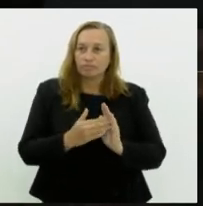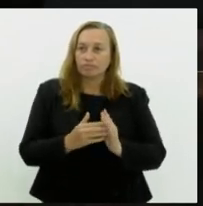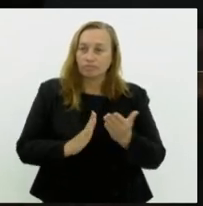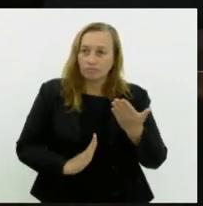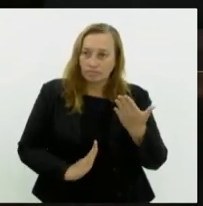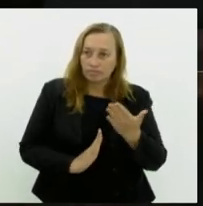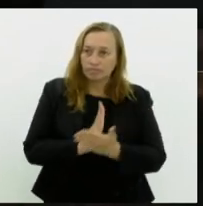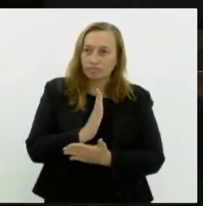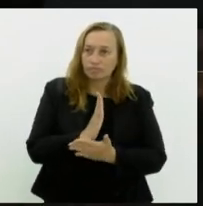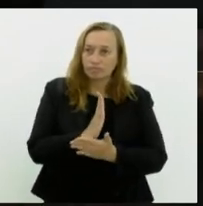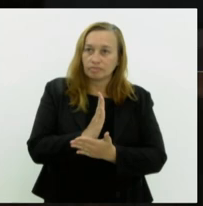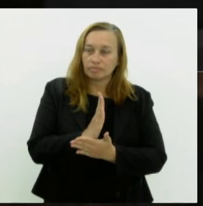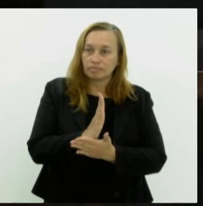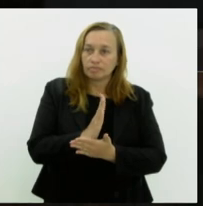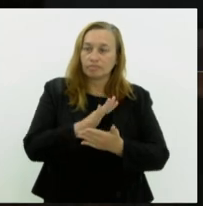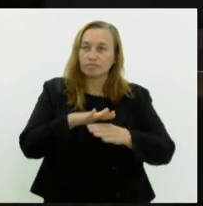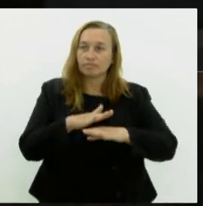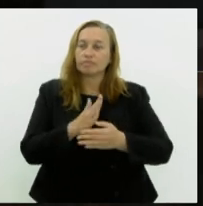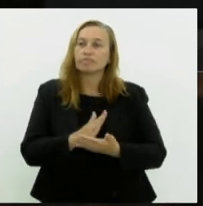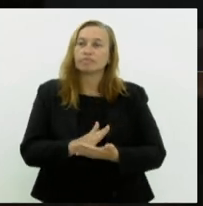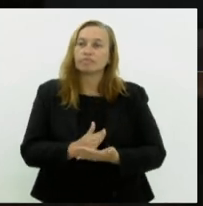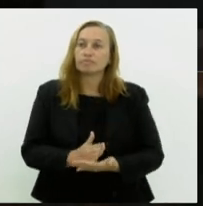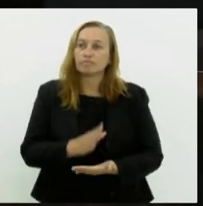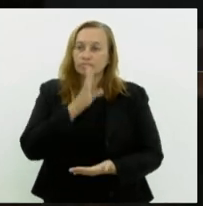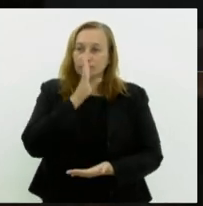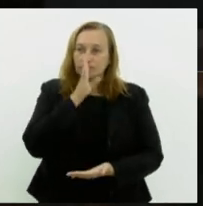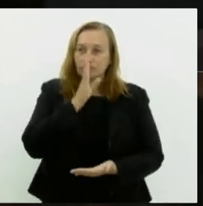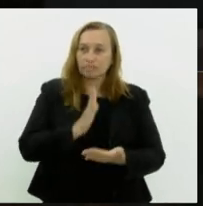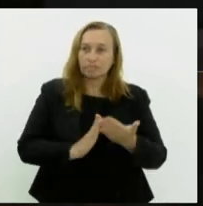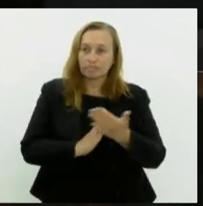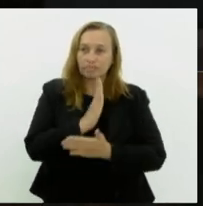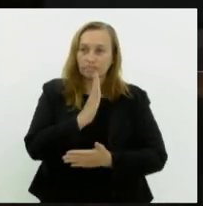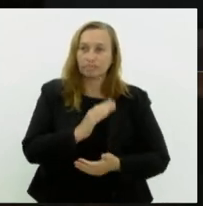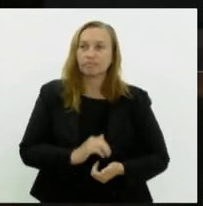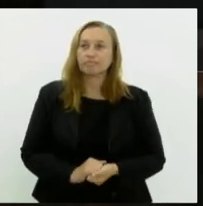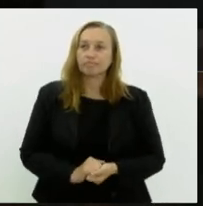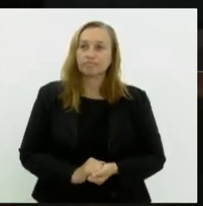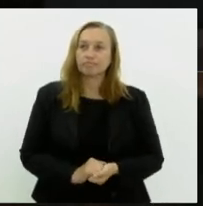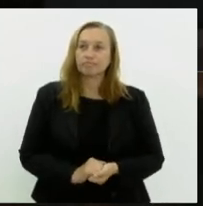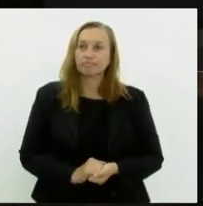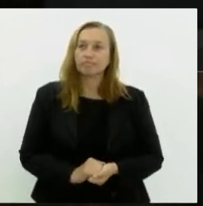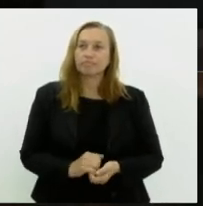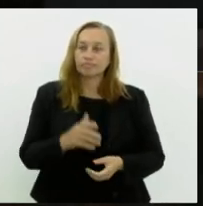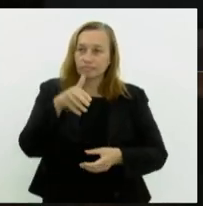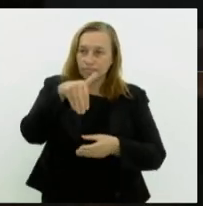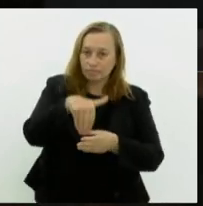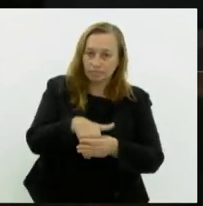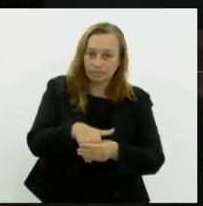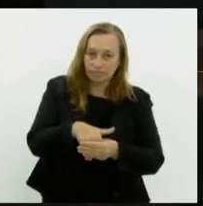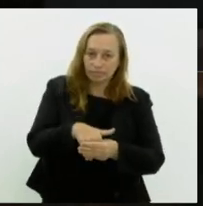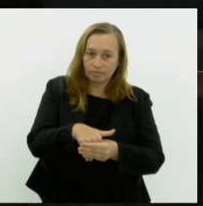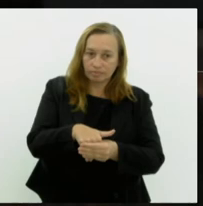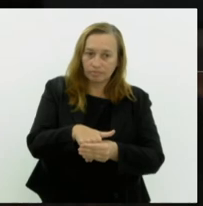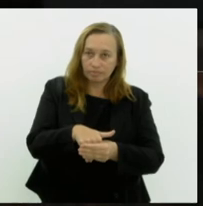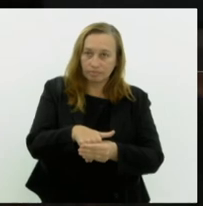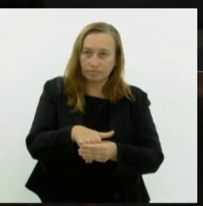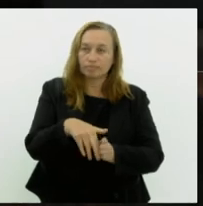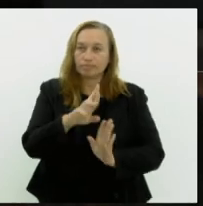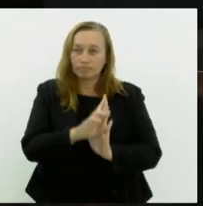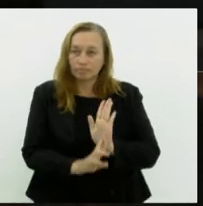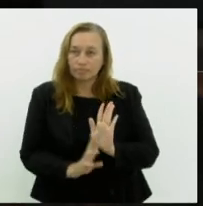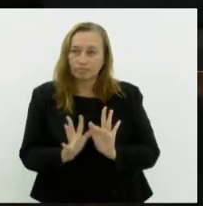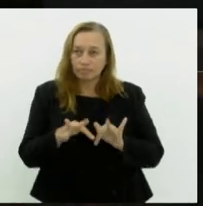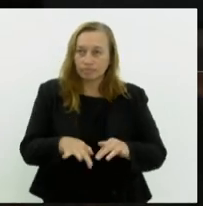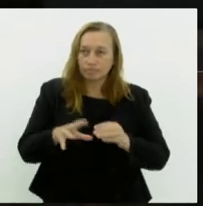aprovam, permaneçam como estão. Aprovado. Em votação, a redação final